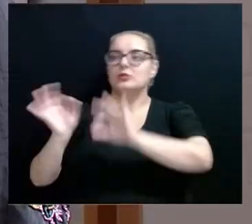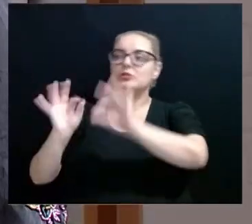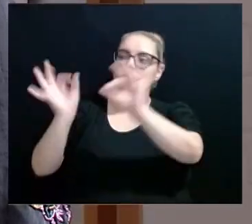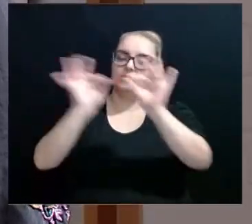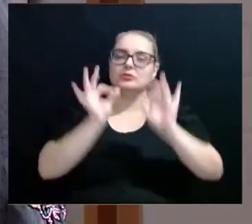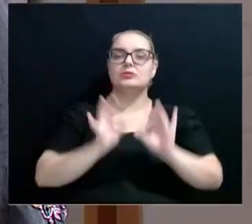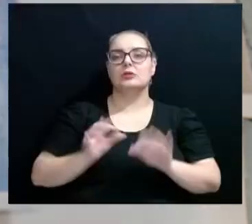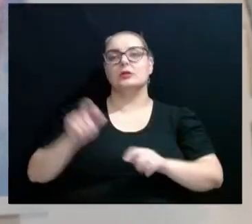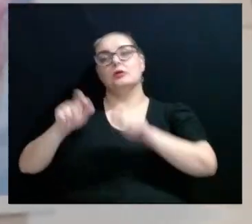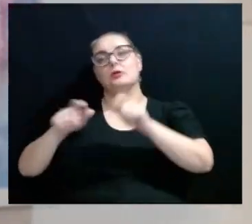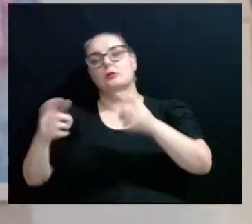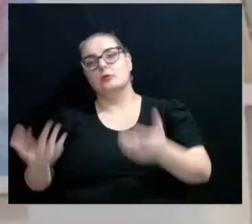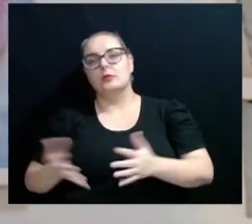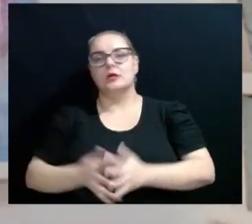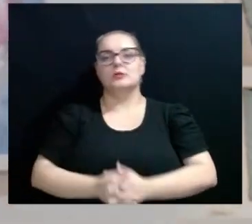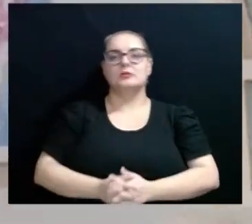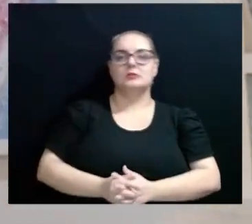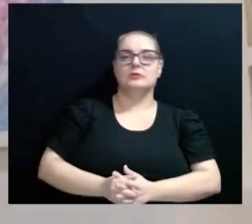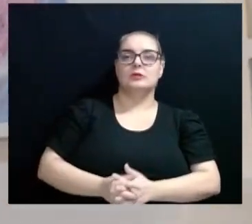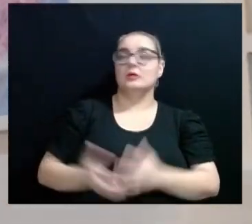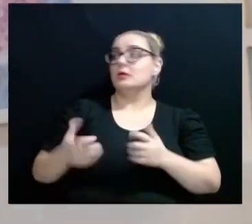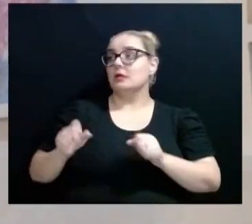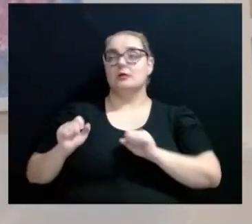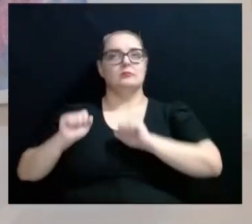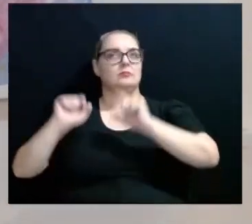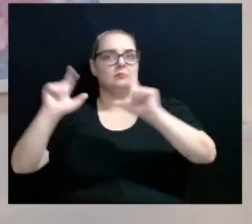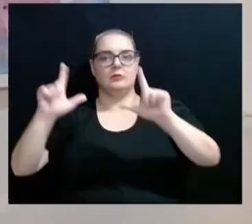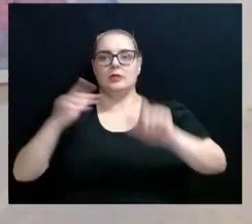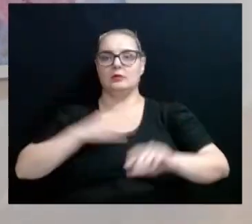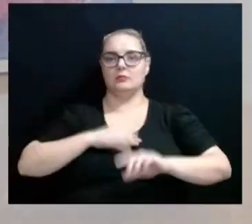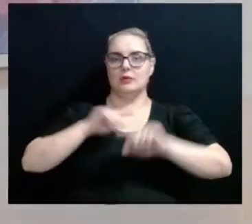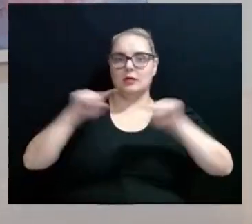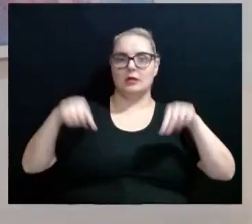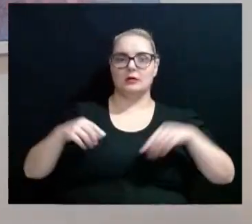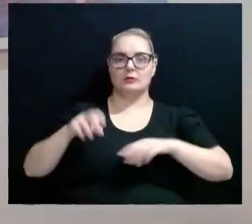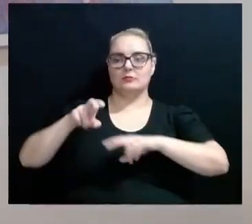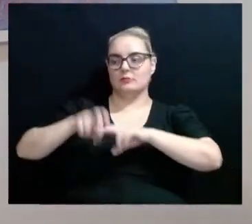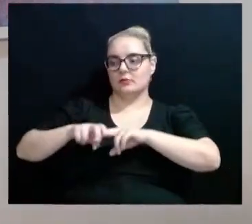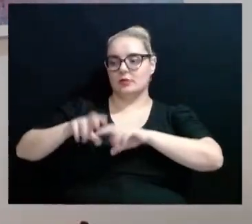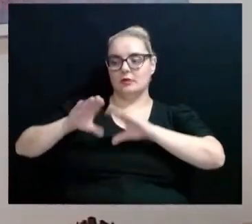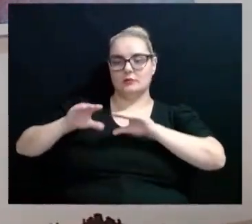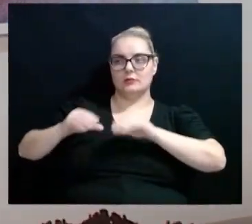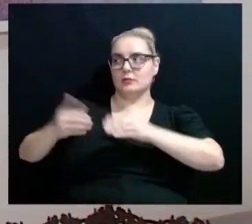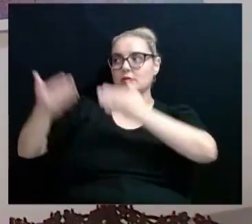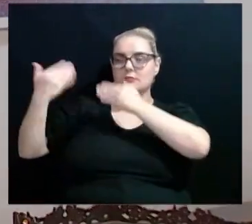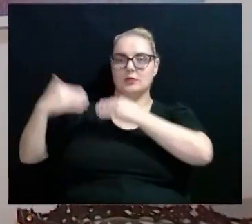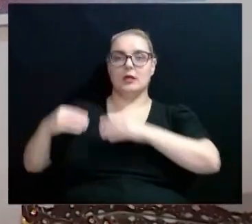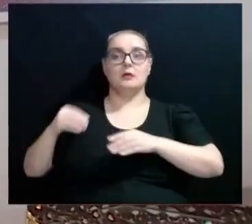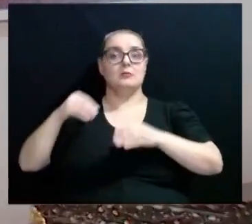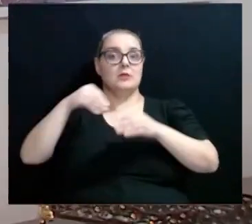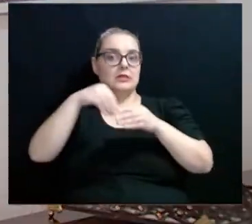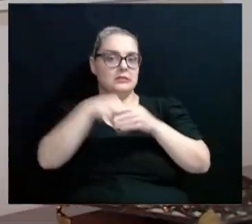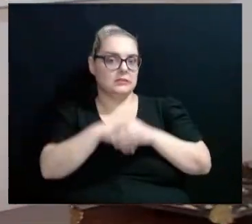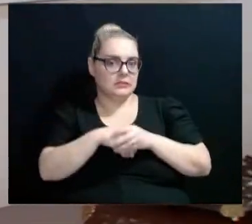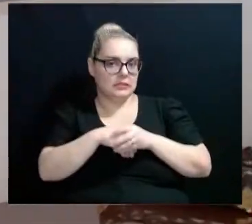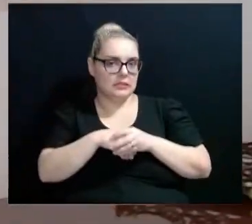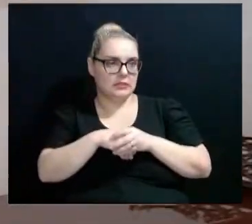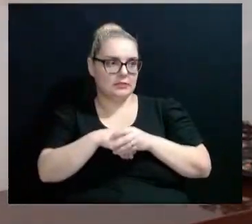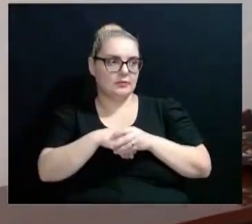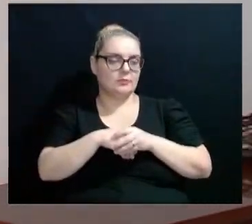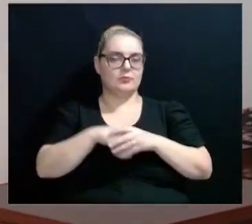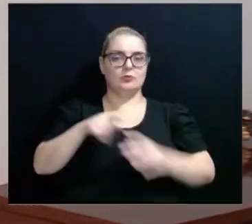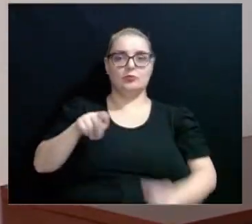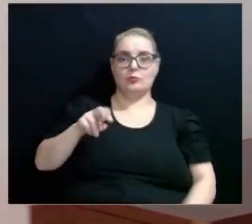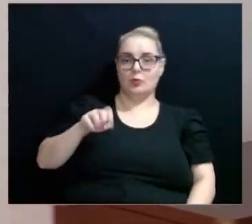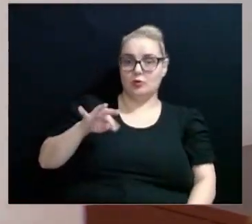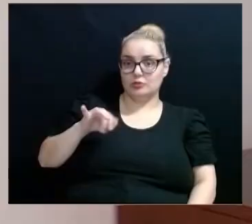de decoração. Então, pessoas que, quero colocar um quadro na sala, atrás do sofá. Mas aí ela vai colocar um quadro dentro